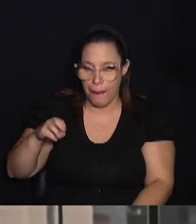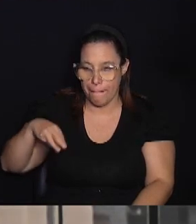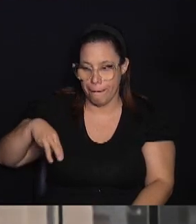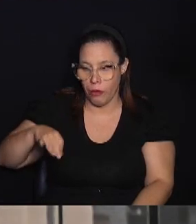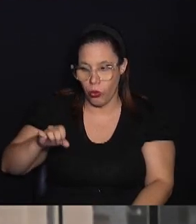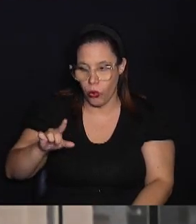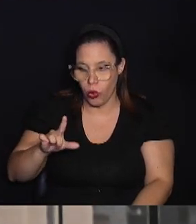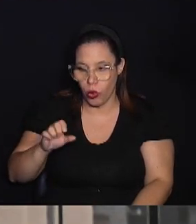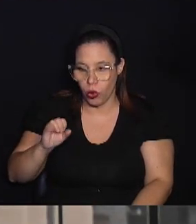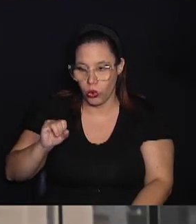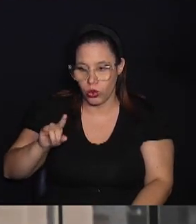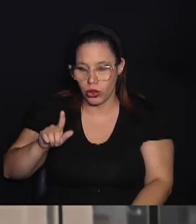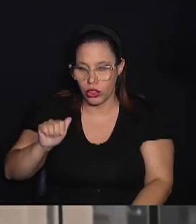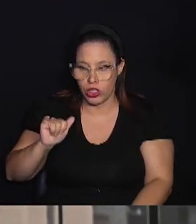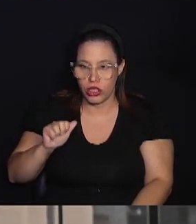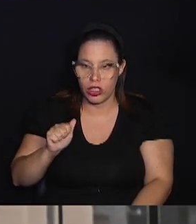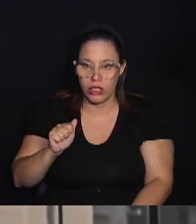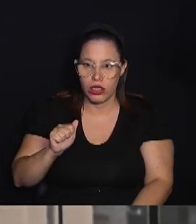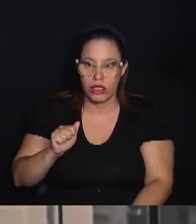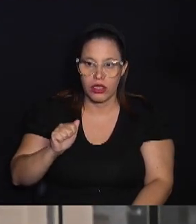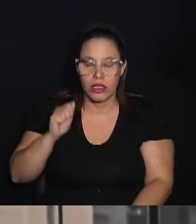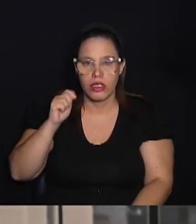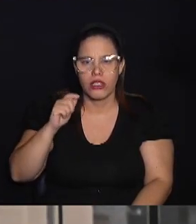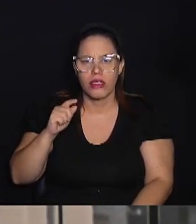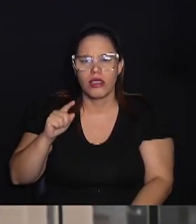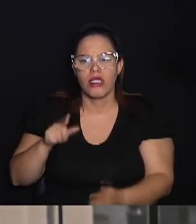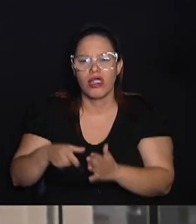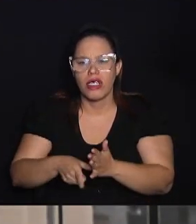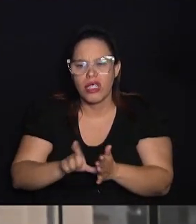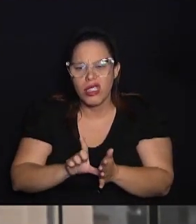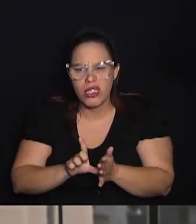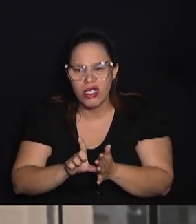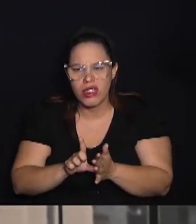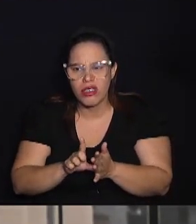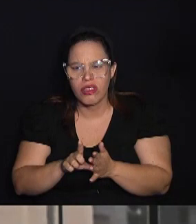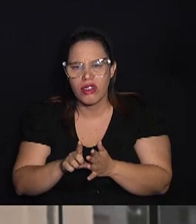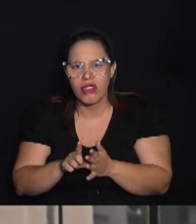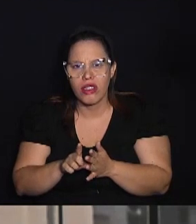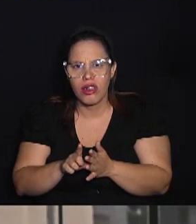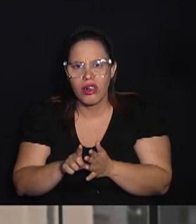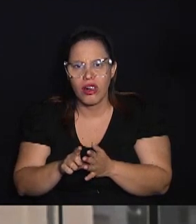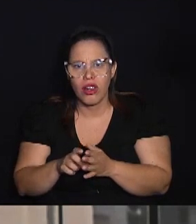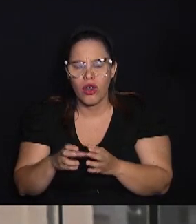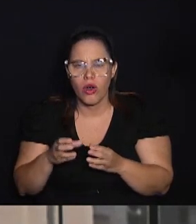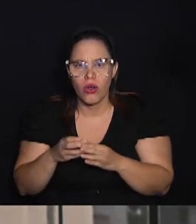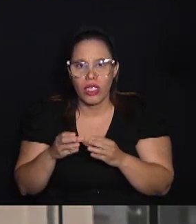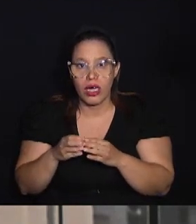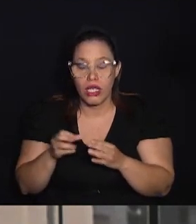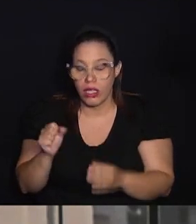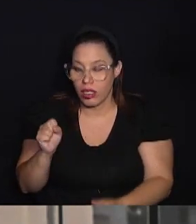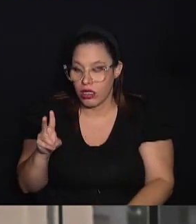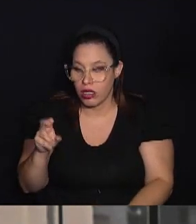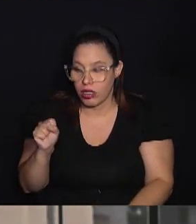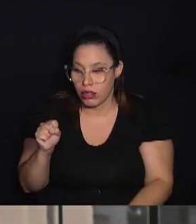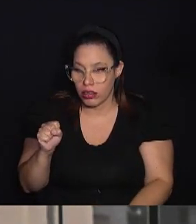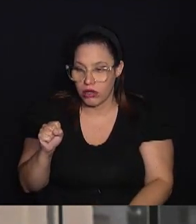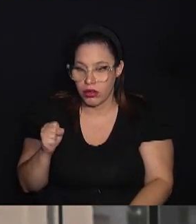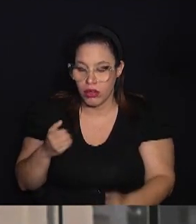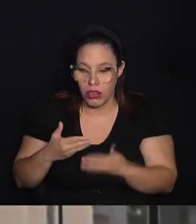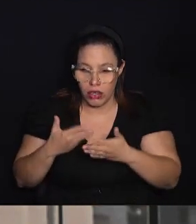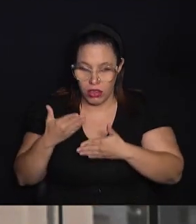antes e a a produção tá me falando que o sistema de saúde né ele tem uma cartilha que preconiza essa